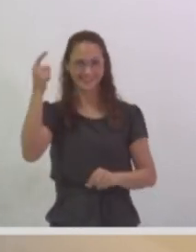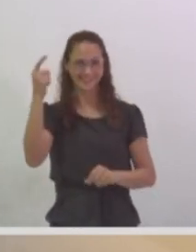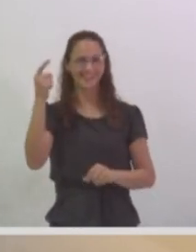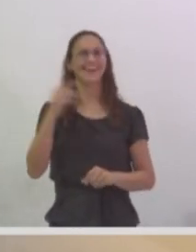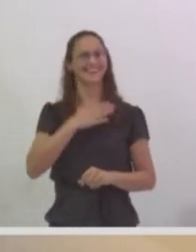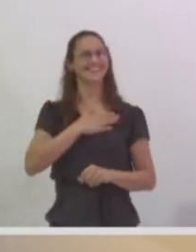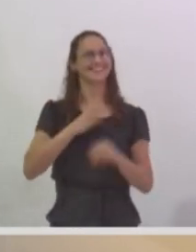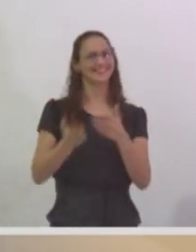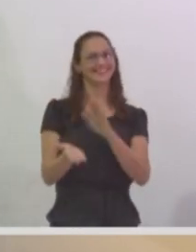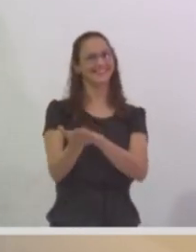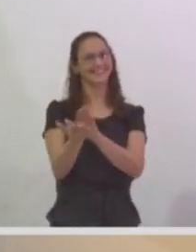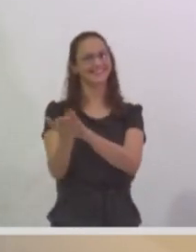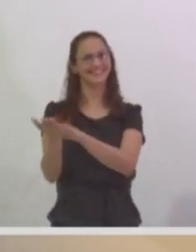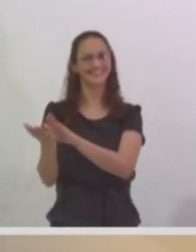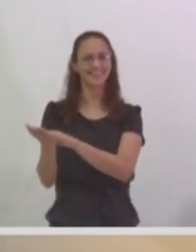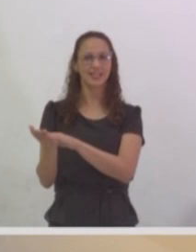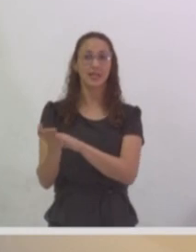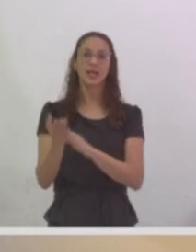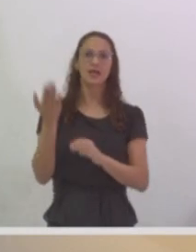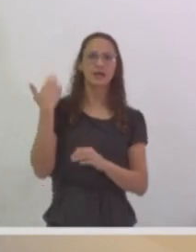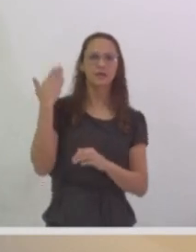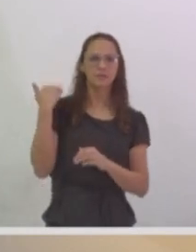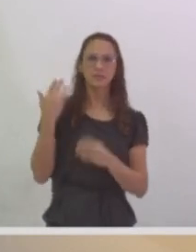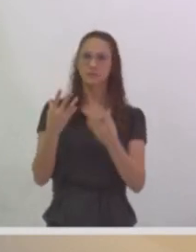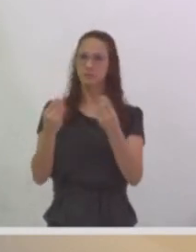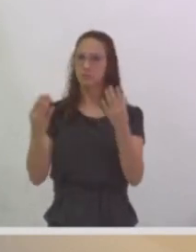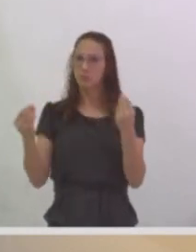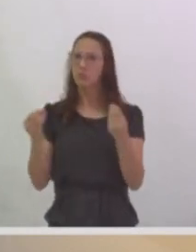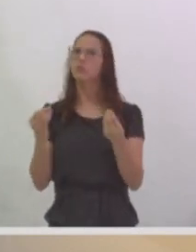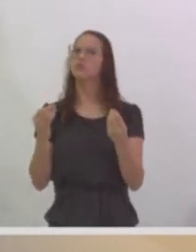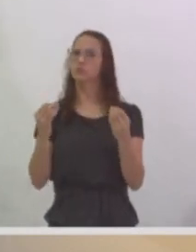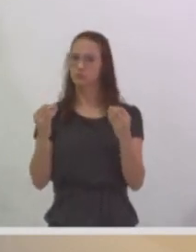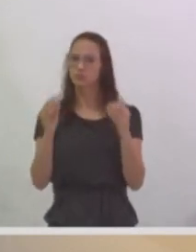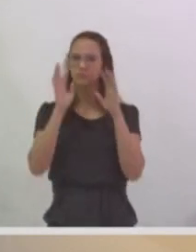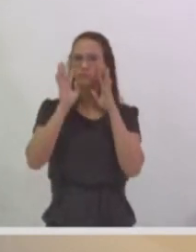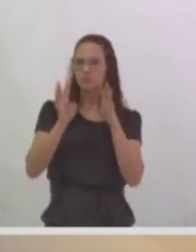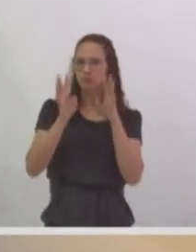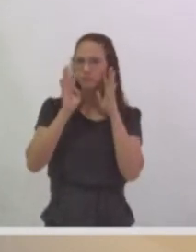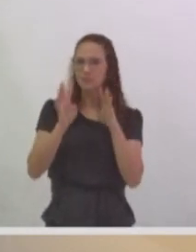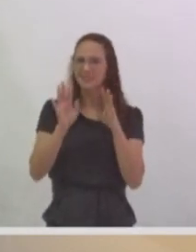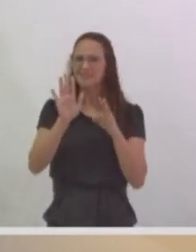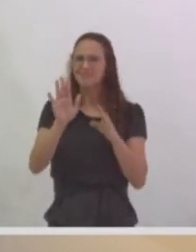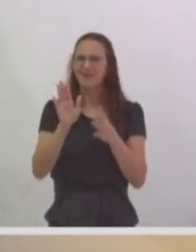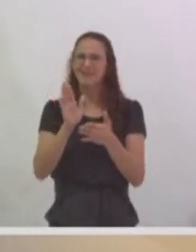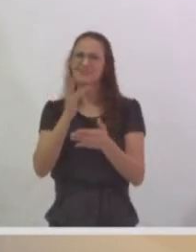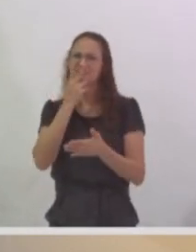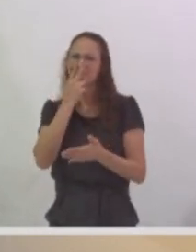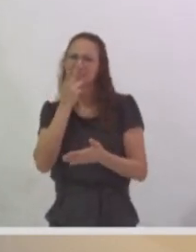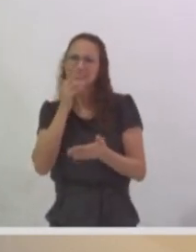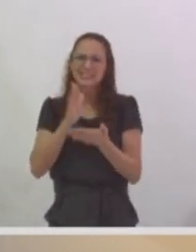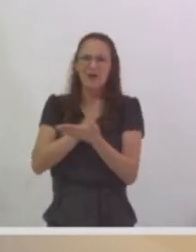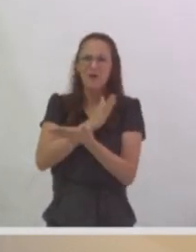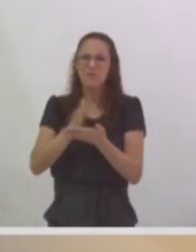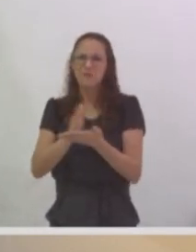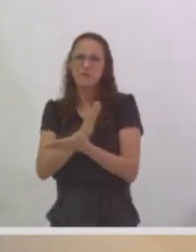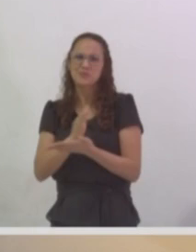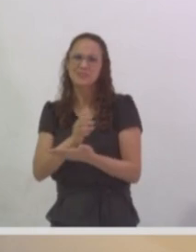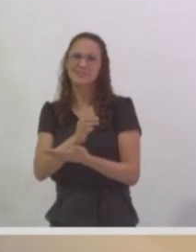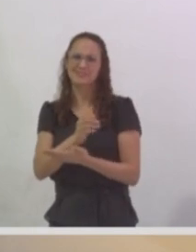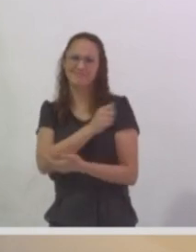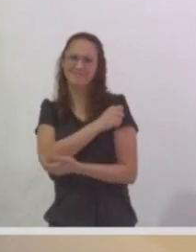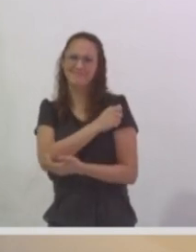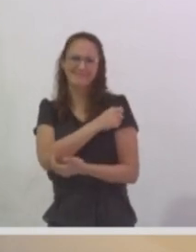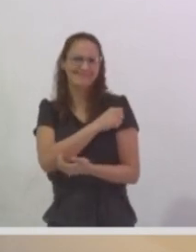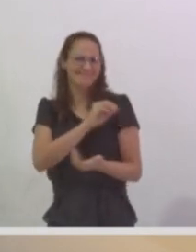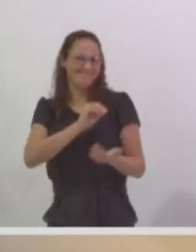passada, muita gente assistiu, mas teve alguns coleguinhas que infelizmente não deu para pegar, não conseguiram, mas agora já estão